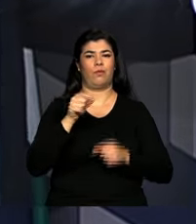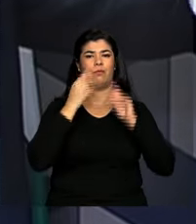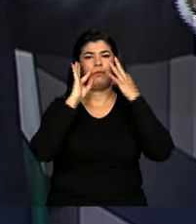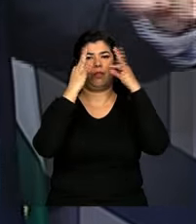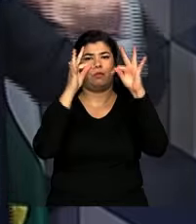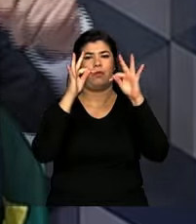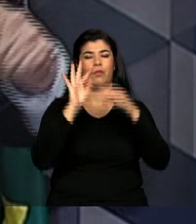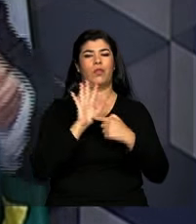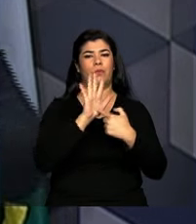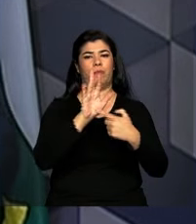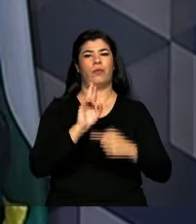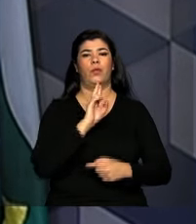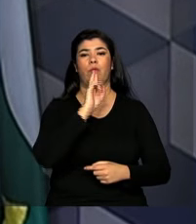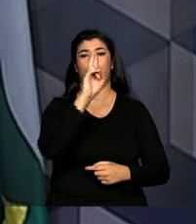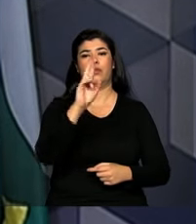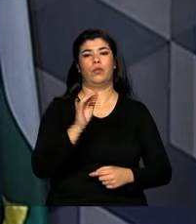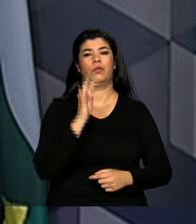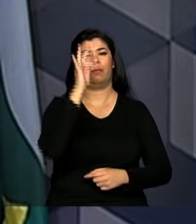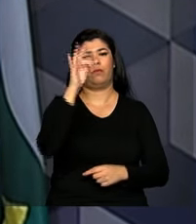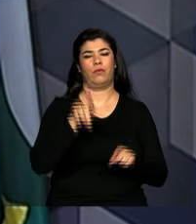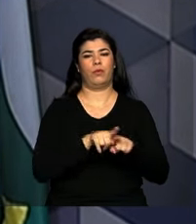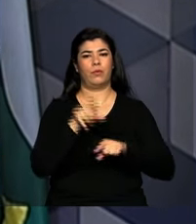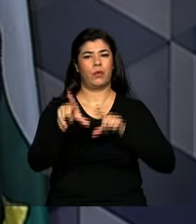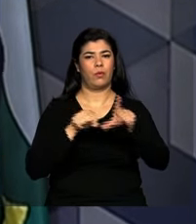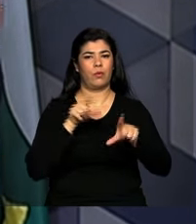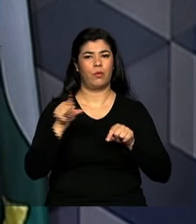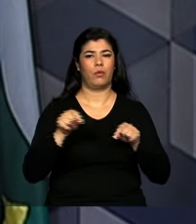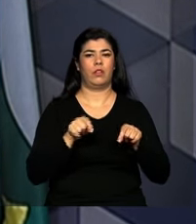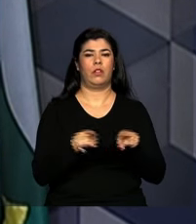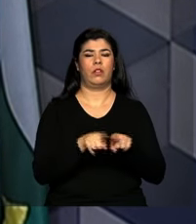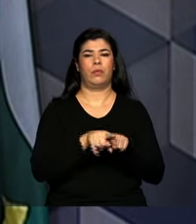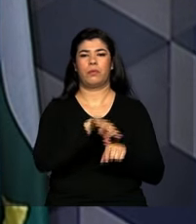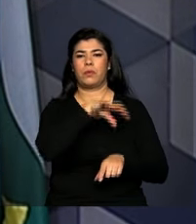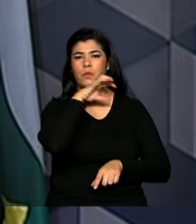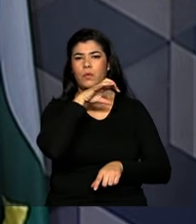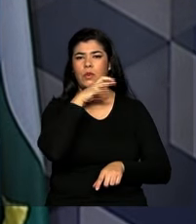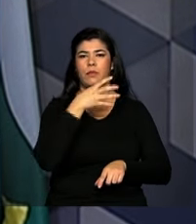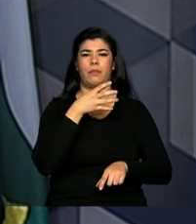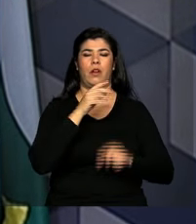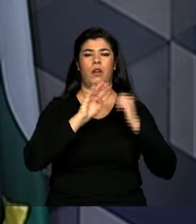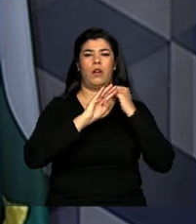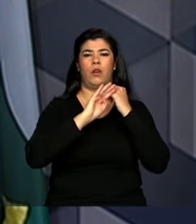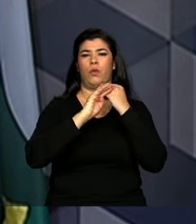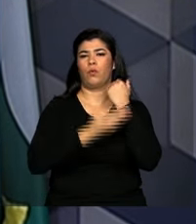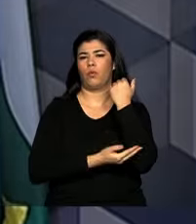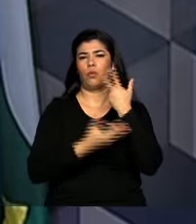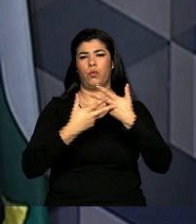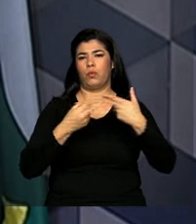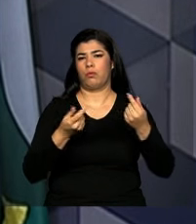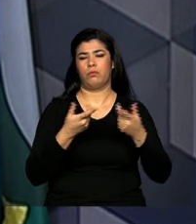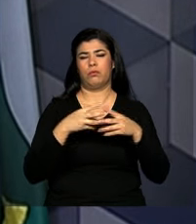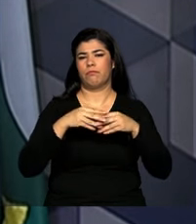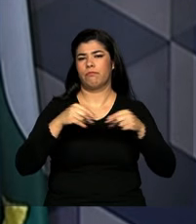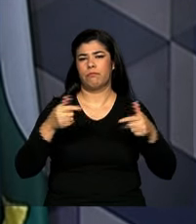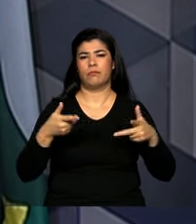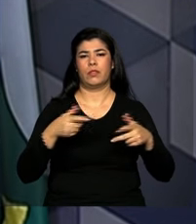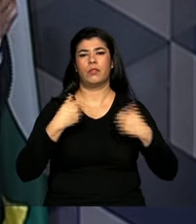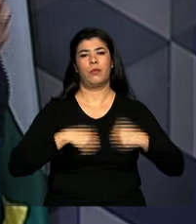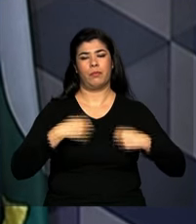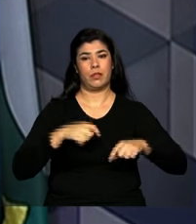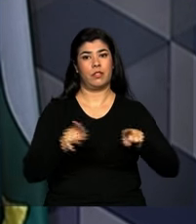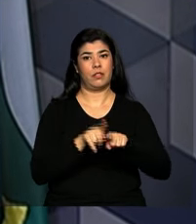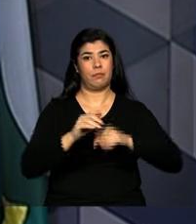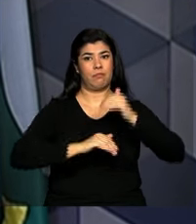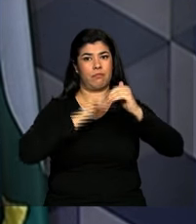ali na frente, ou na colheita, ou na produção dos seus animais. Enfim, a gente precisa cada vez mais ampliar o